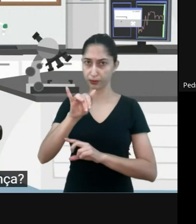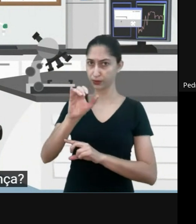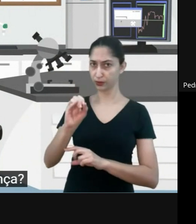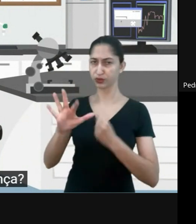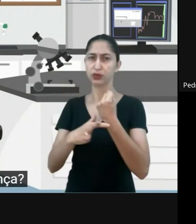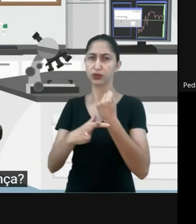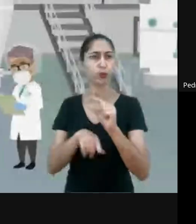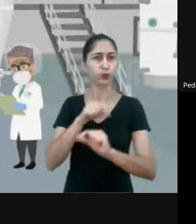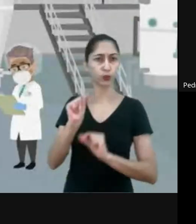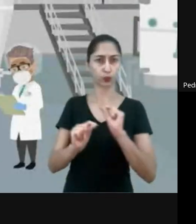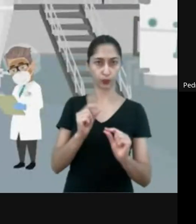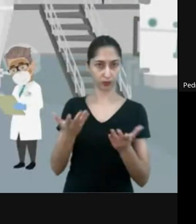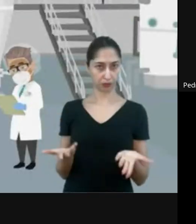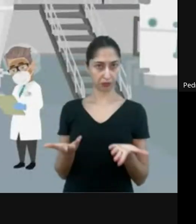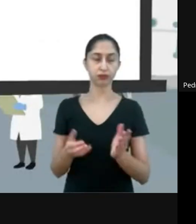é biossegurança?